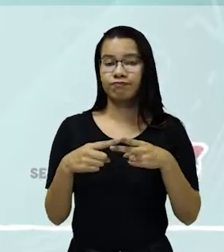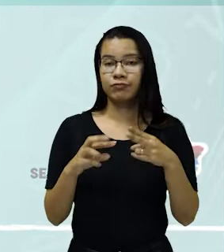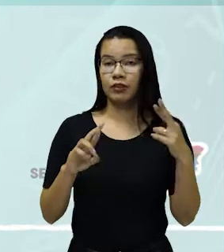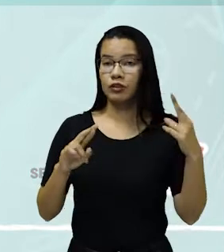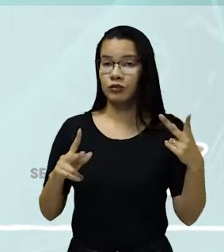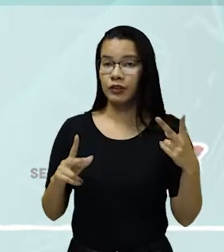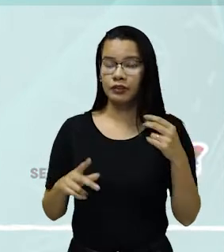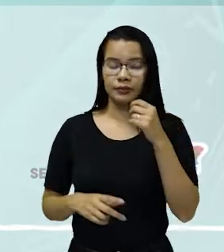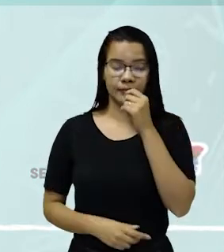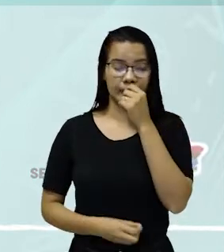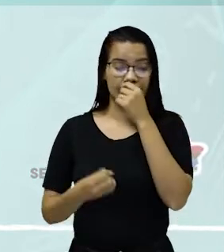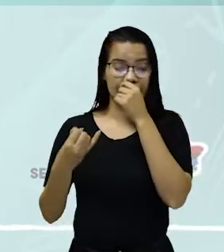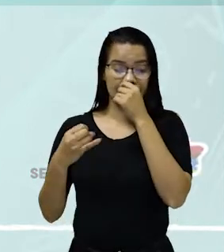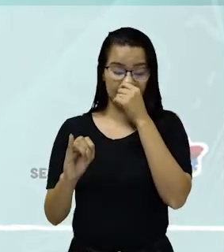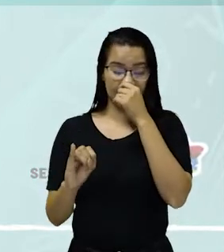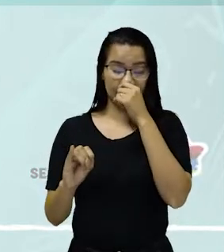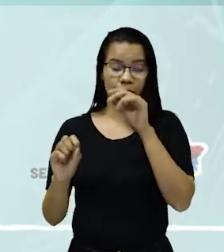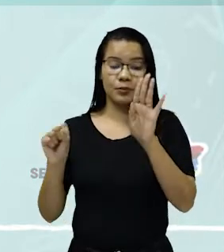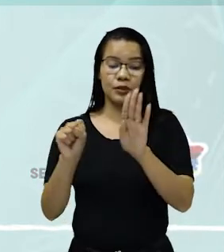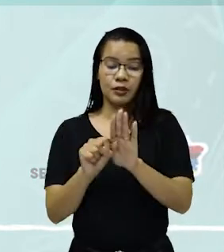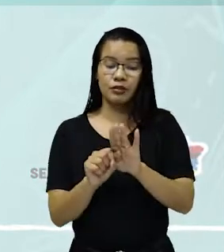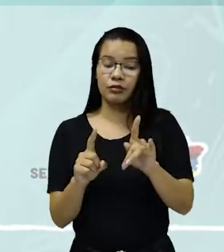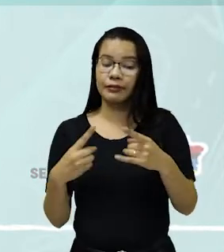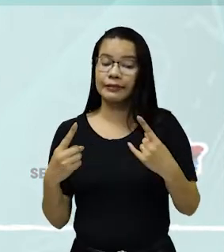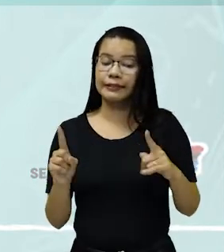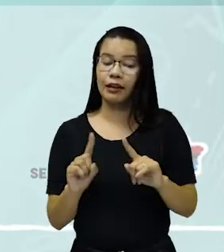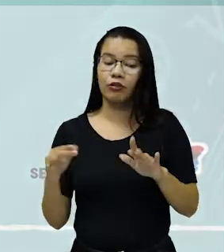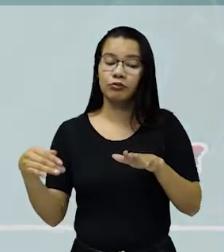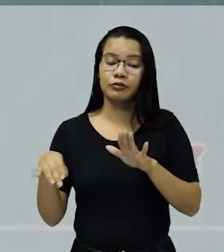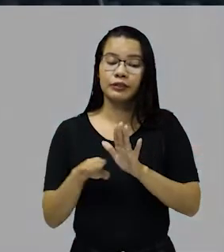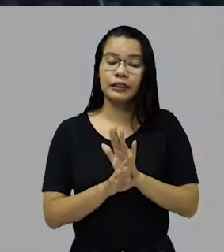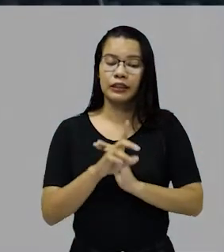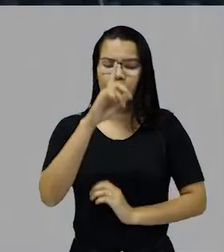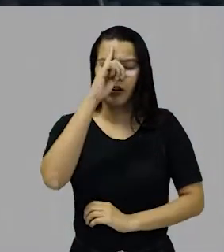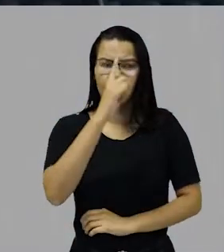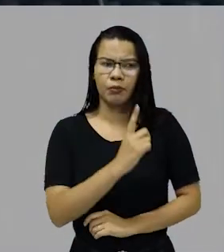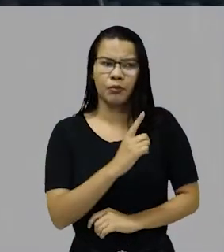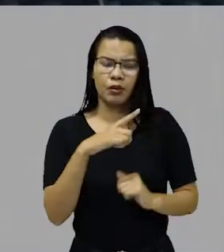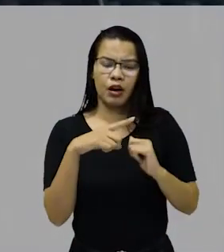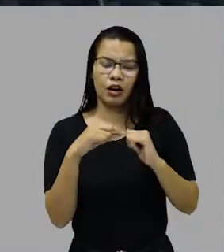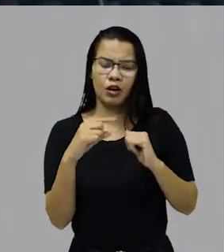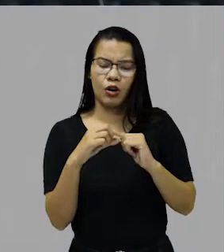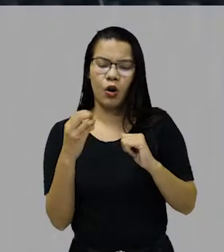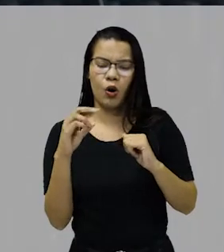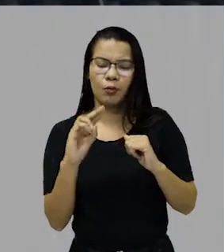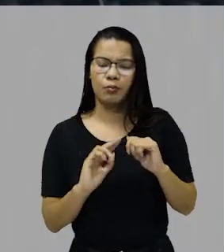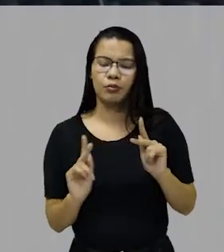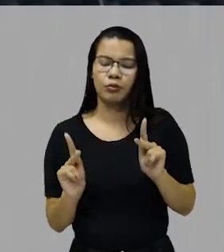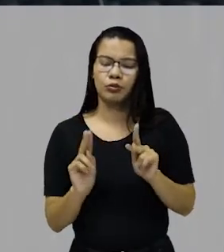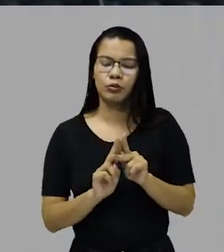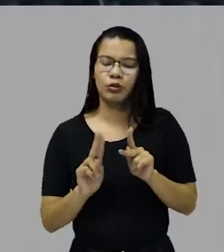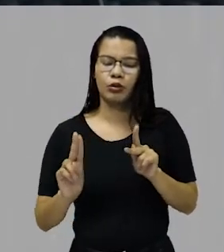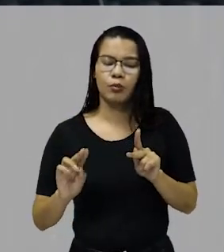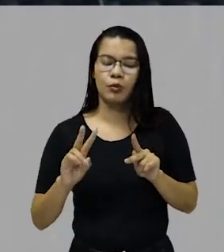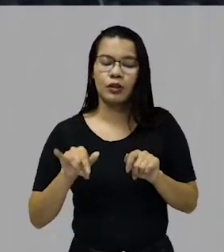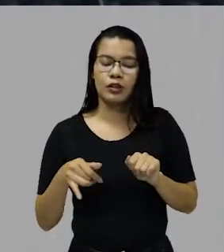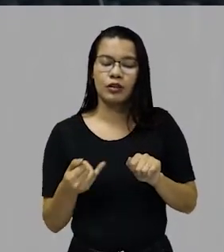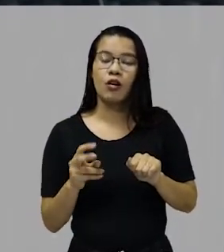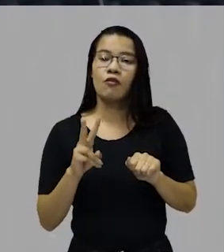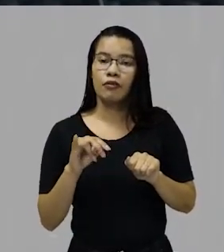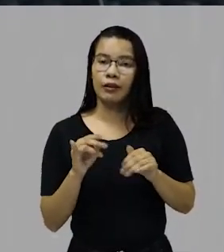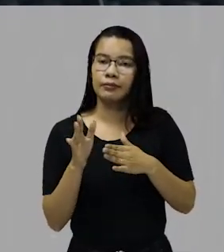diferentes. Se o substantivo não vier determinado pelo artigo ou pronome, o adjetivo vai permanecer